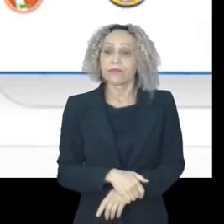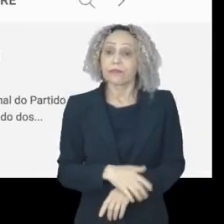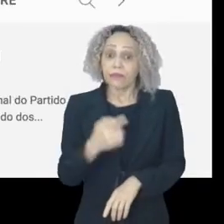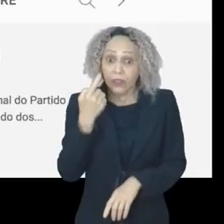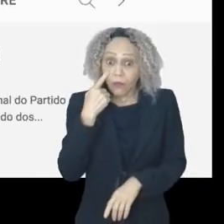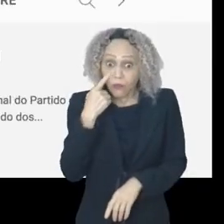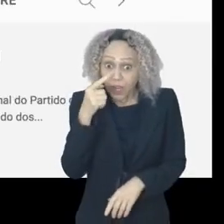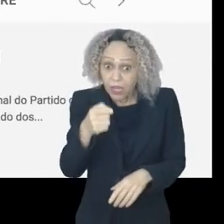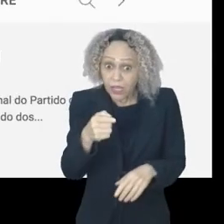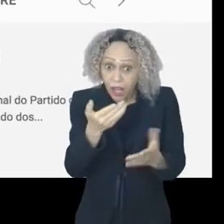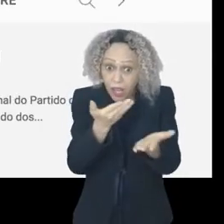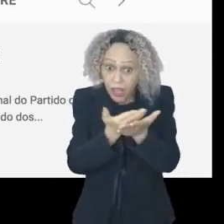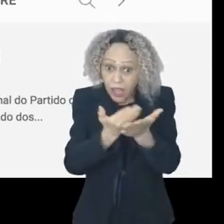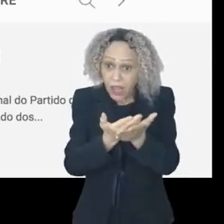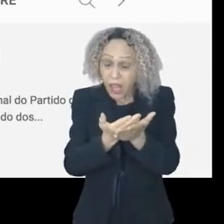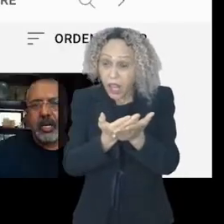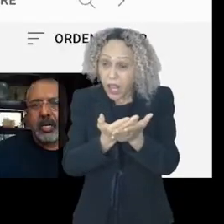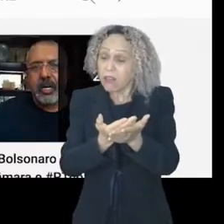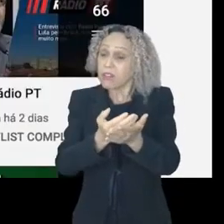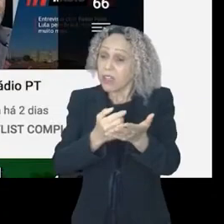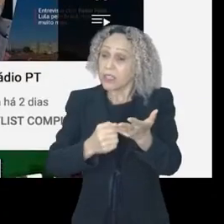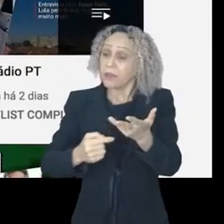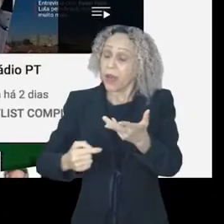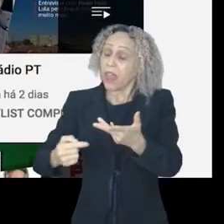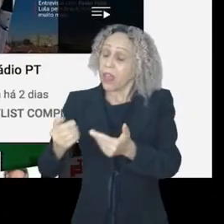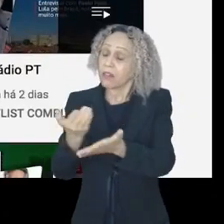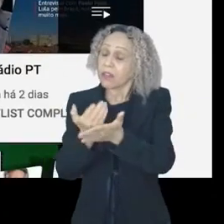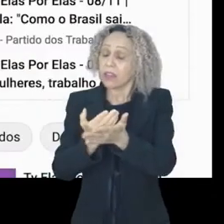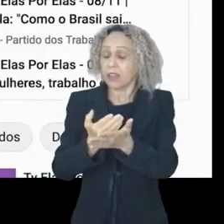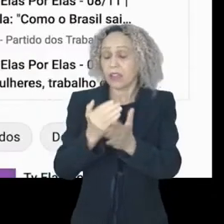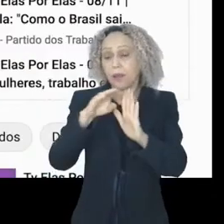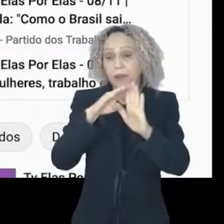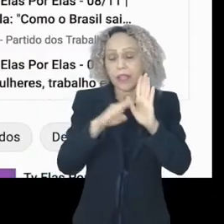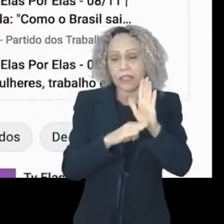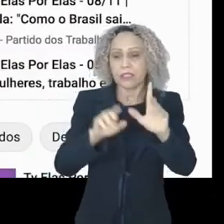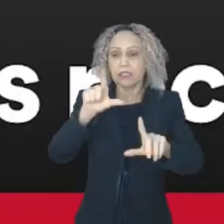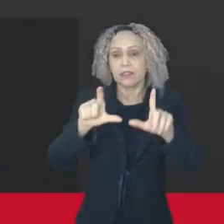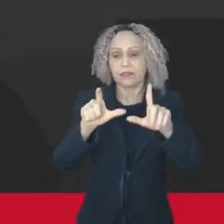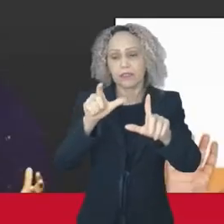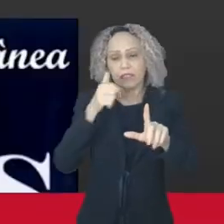Reveja esta e outras aulas na playlist TV Elas por Elas Formação,